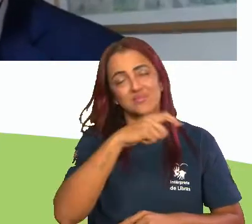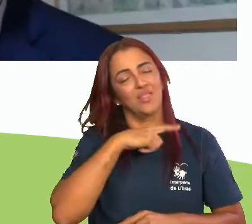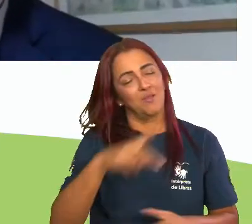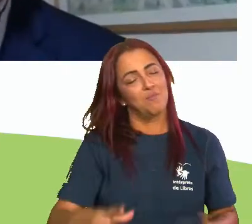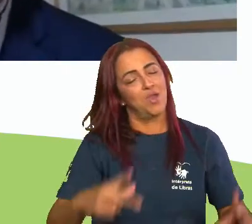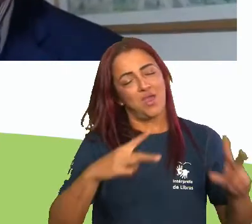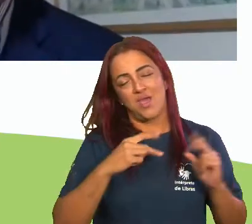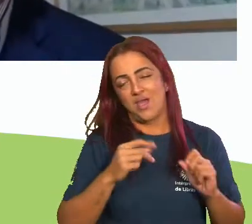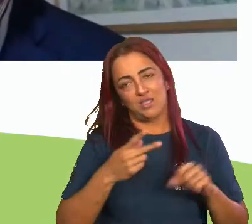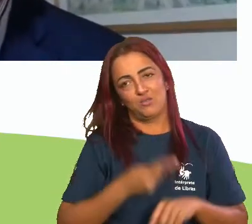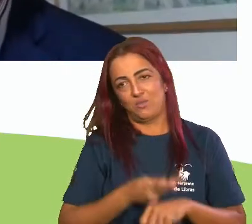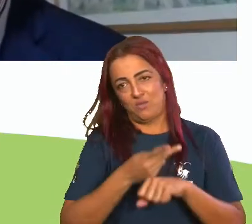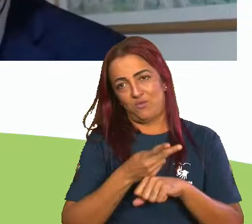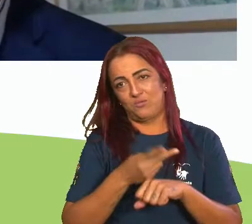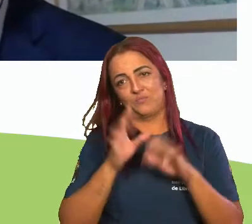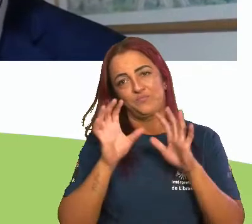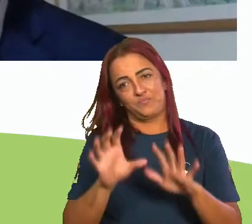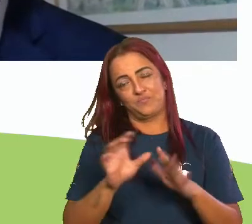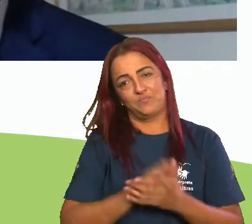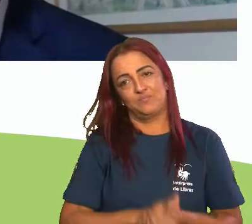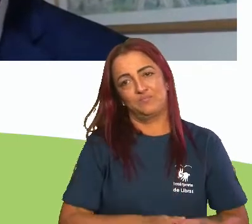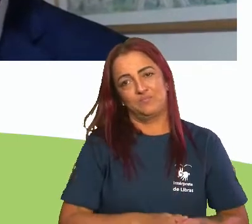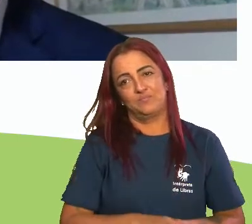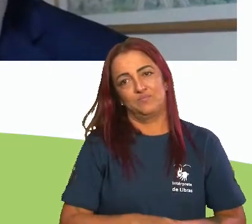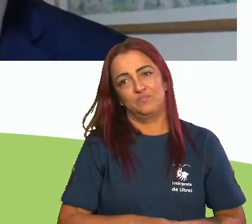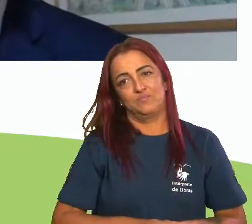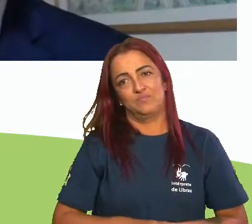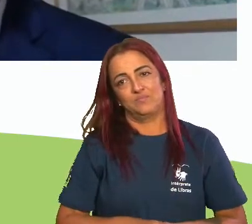merecem prêmios, esse prêmio também.